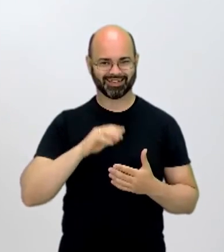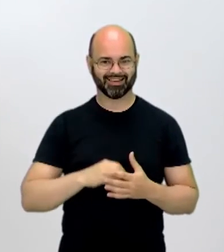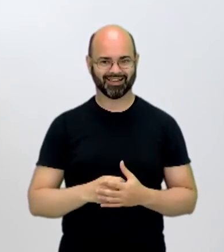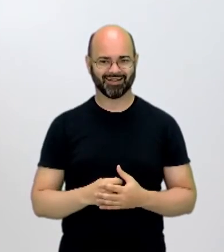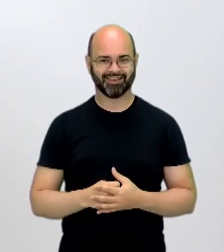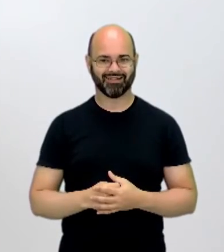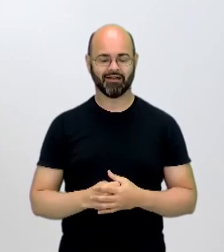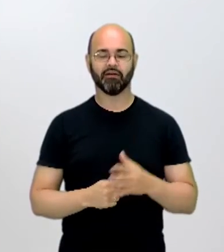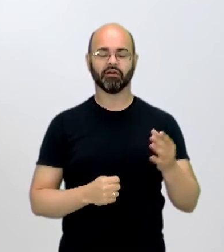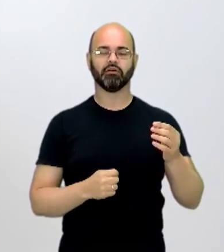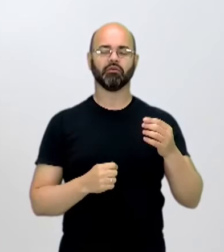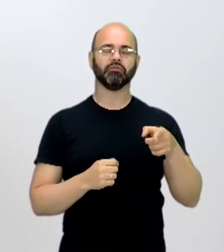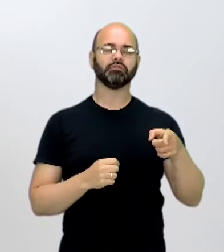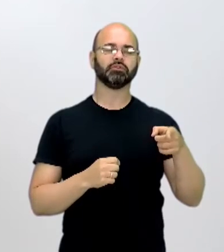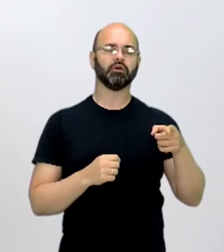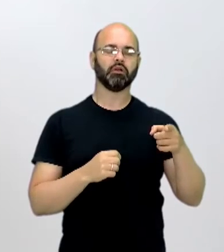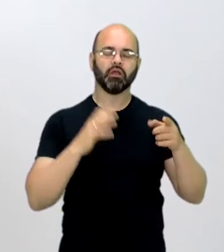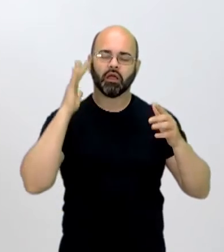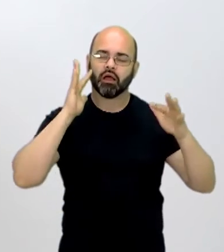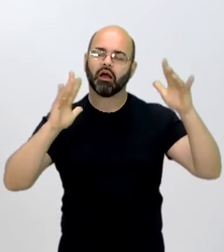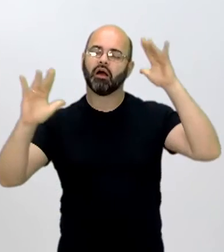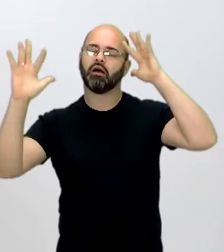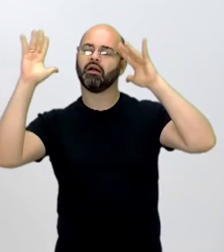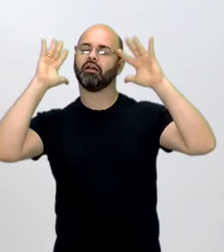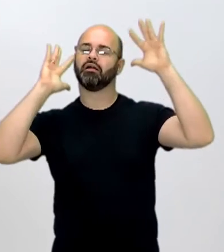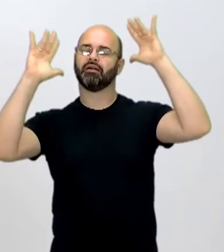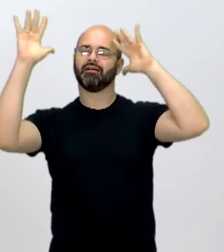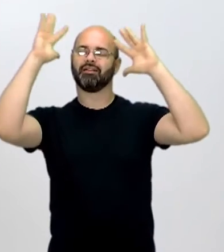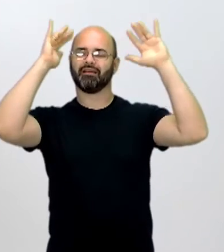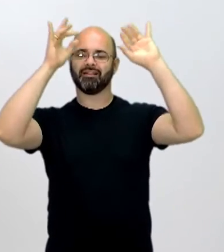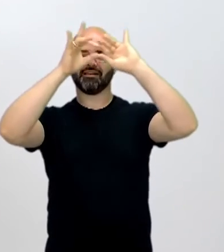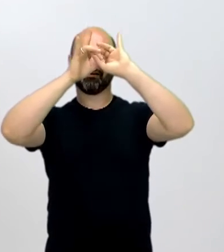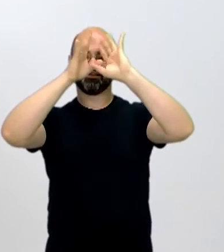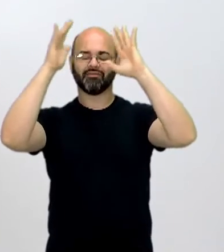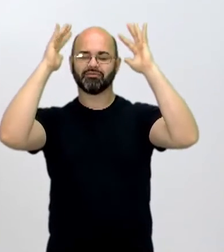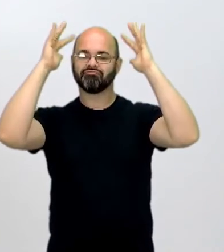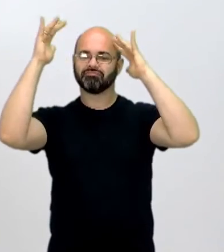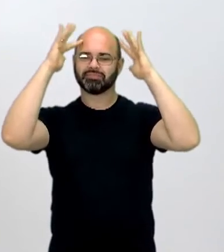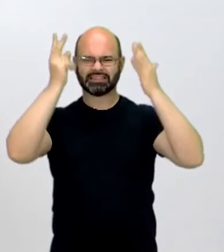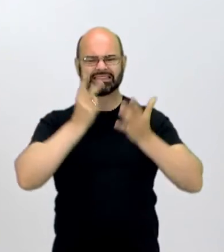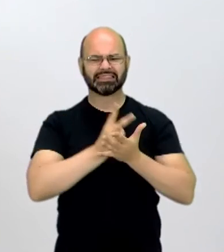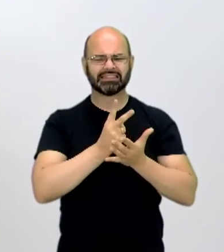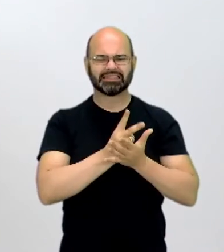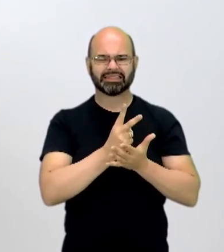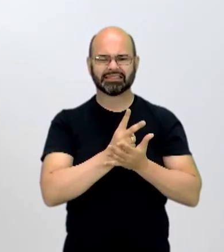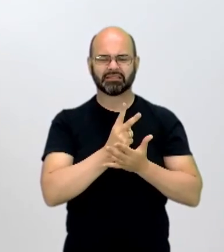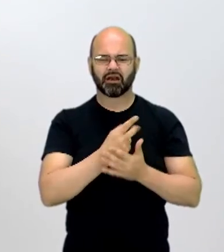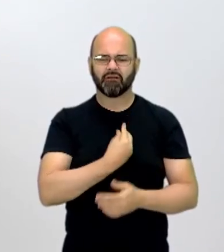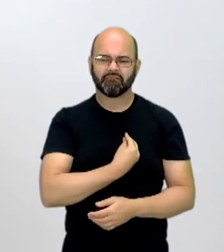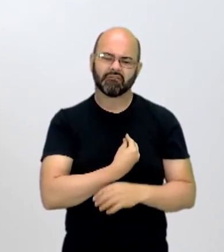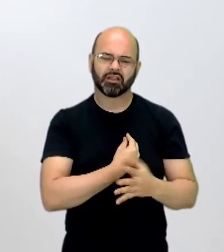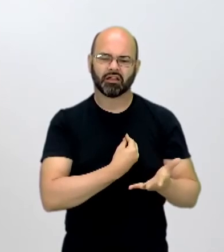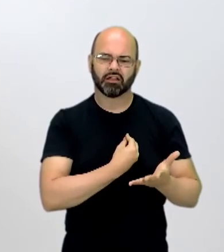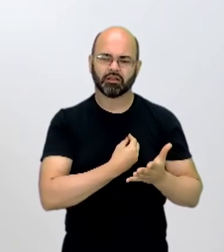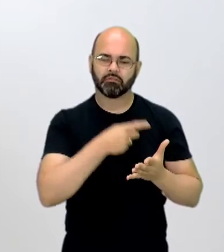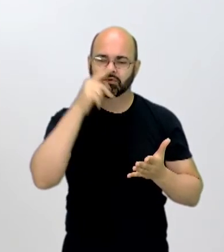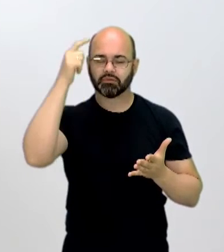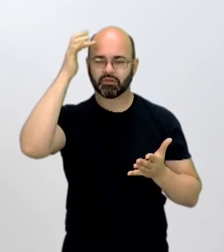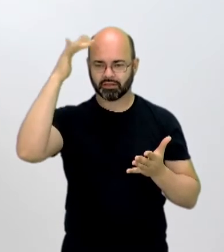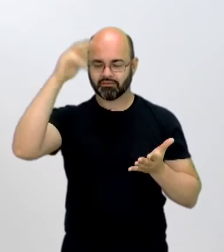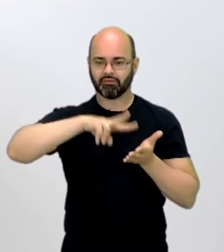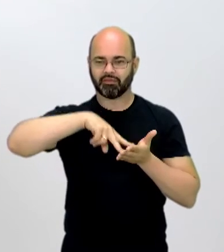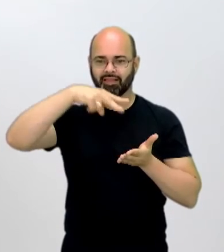realidade, você consegue viajar, né? E refletir aí sobre as personagens e as suas próprias